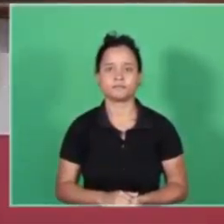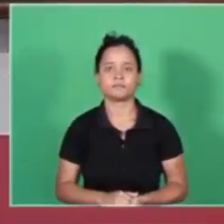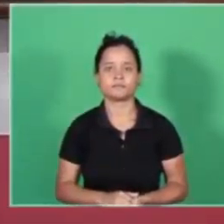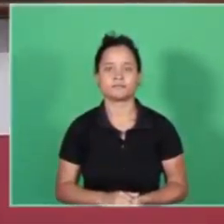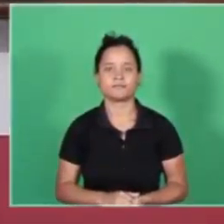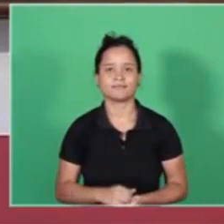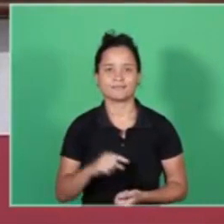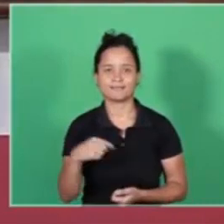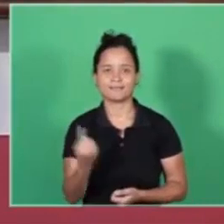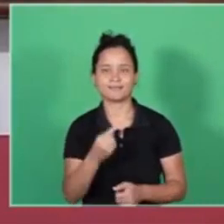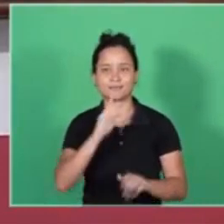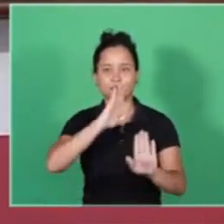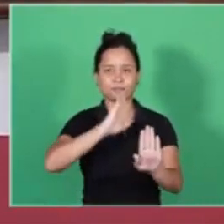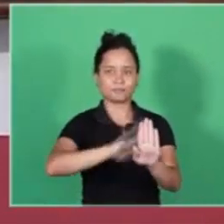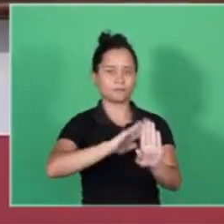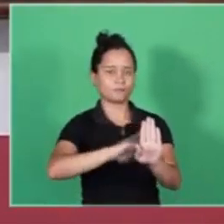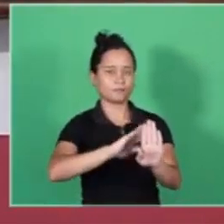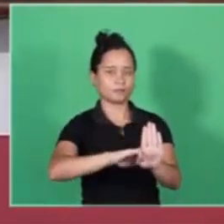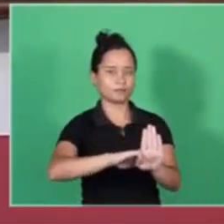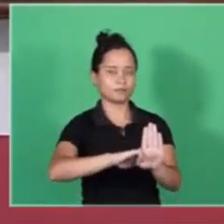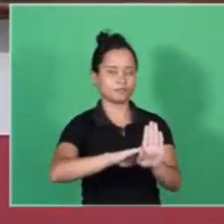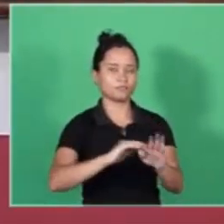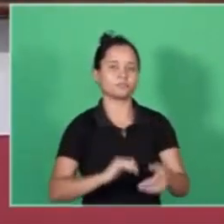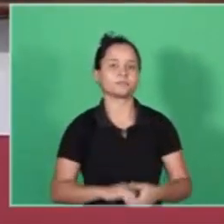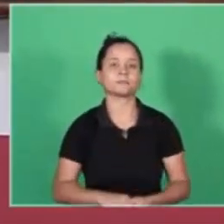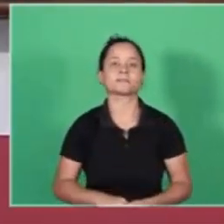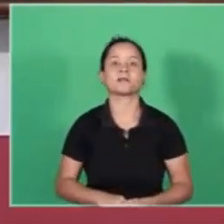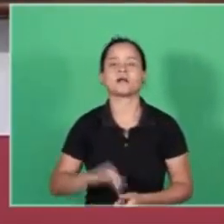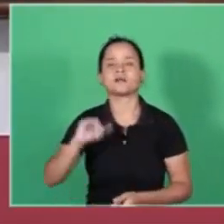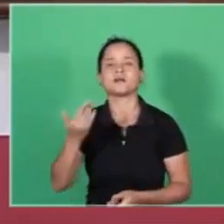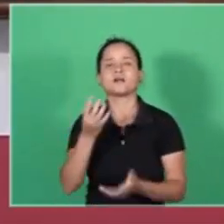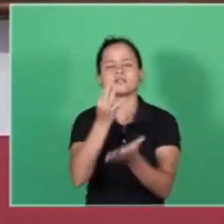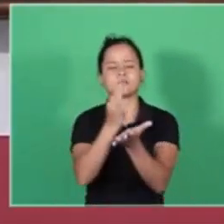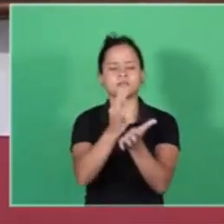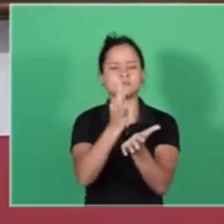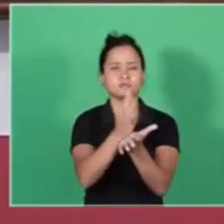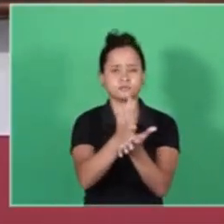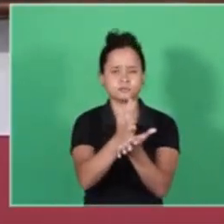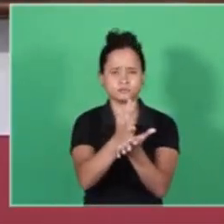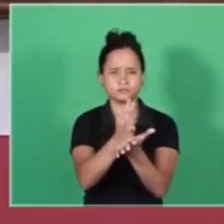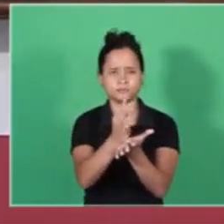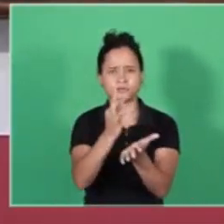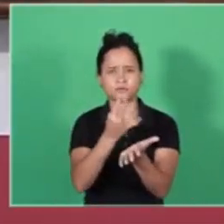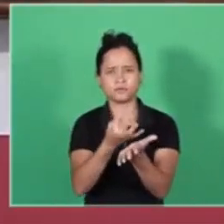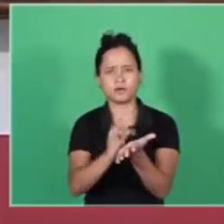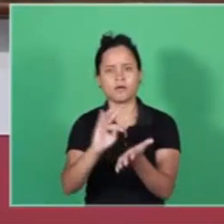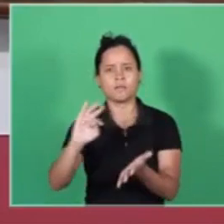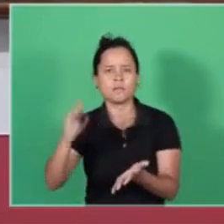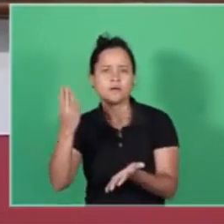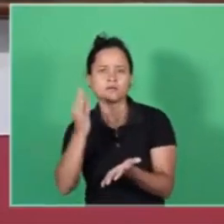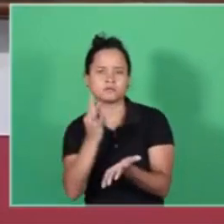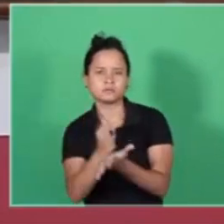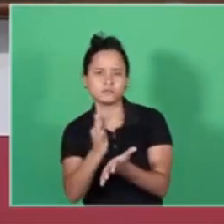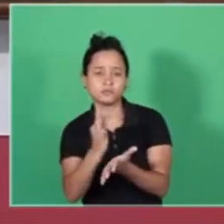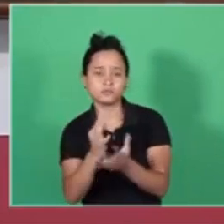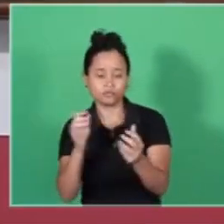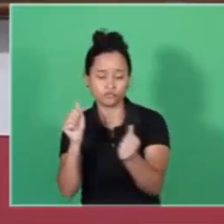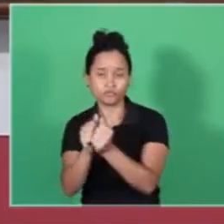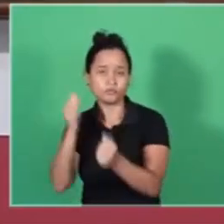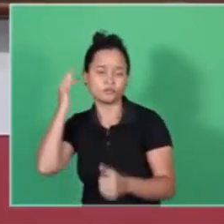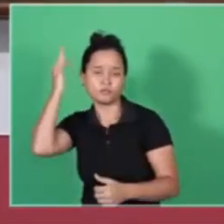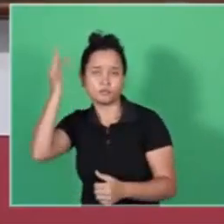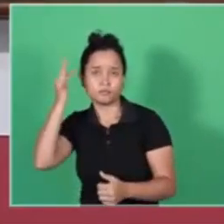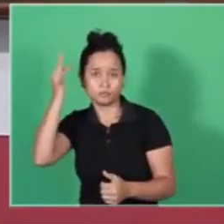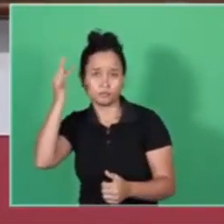Ideologia. Qual foi a grande ideologia que a teologia, junto com a filosofia,